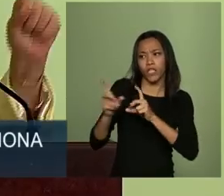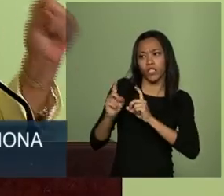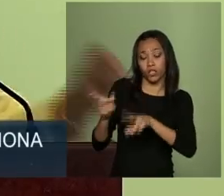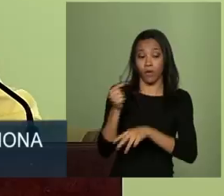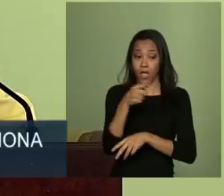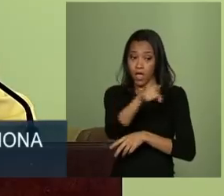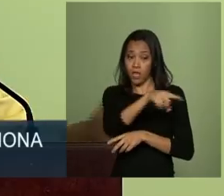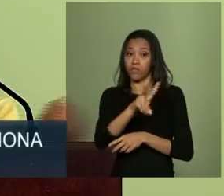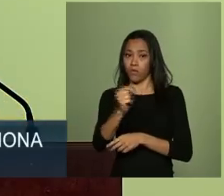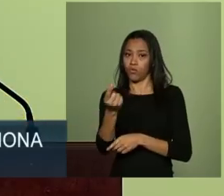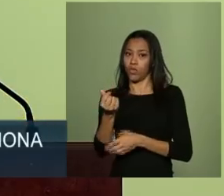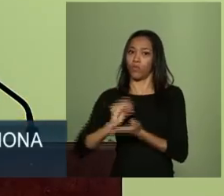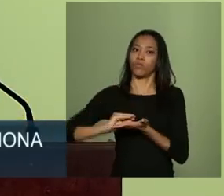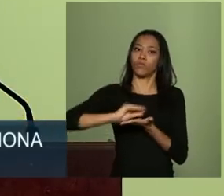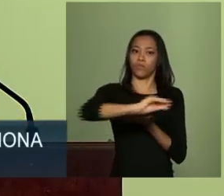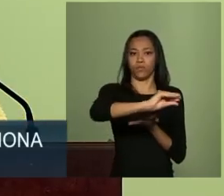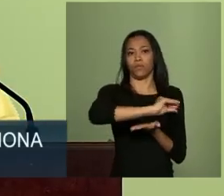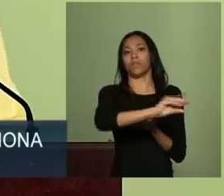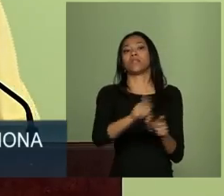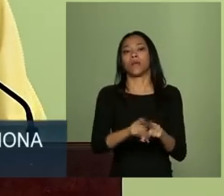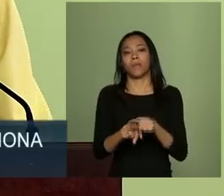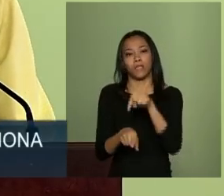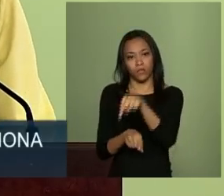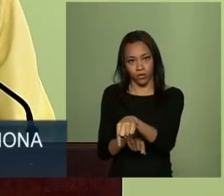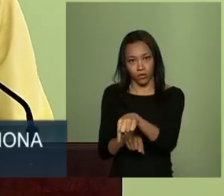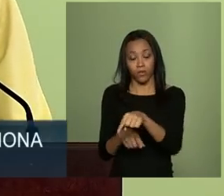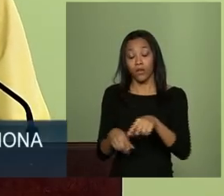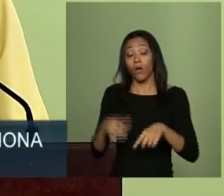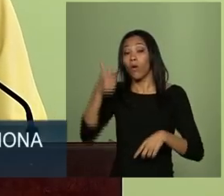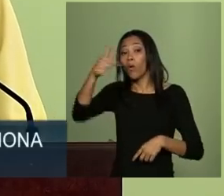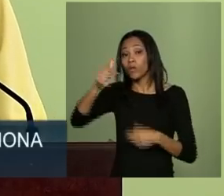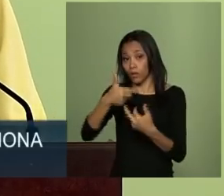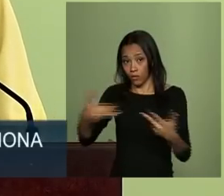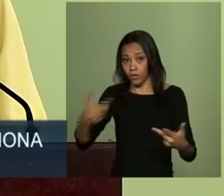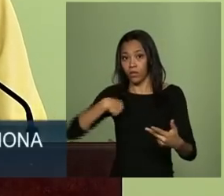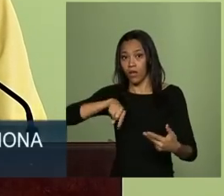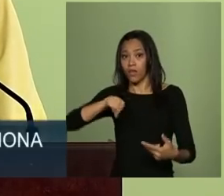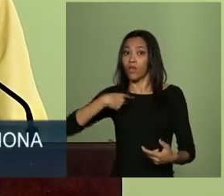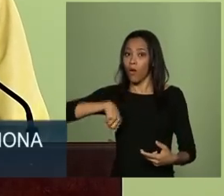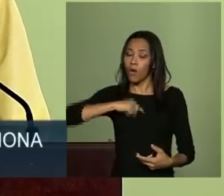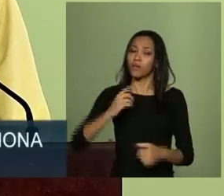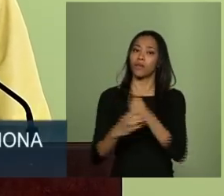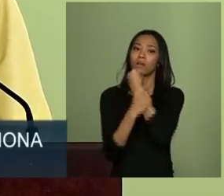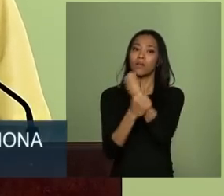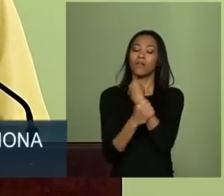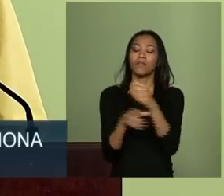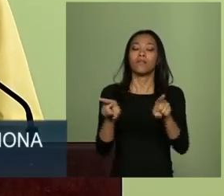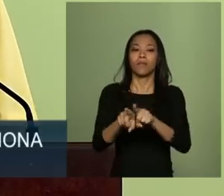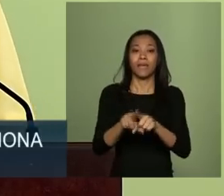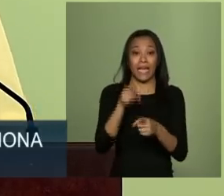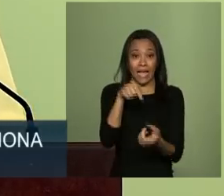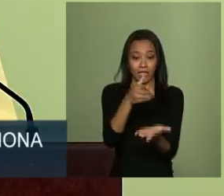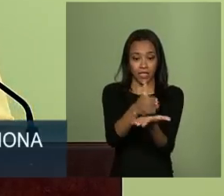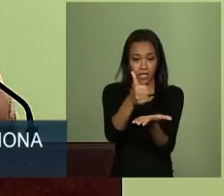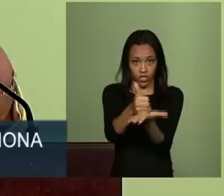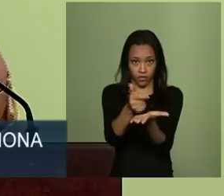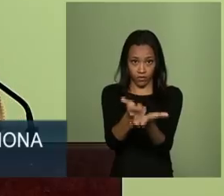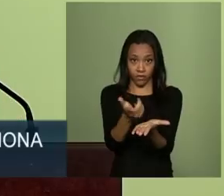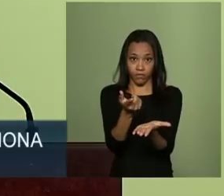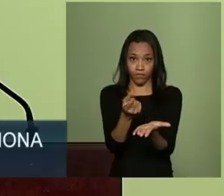continuarão recebendo. E mais, nós garantimos também que essa repartição